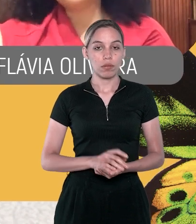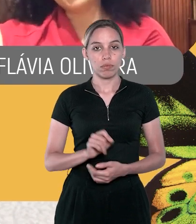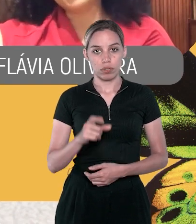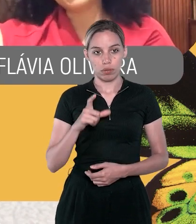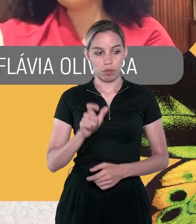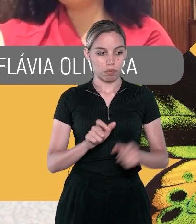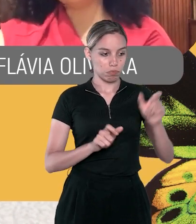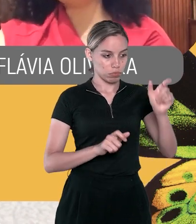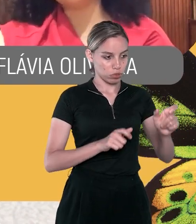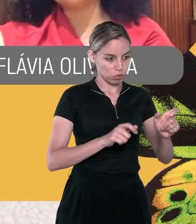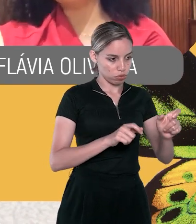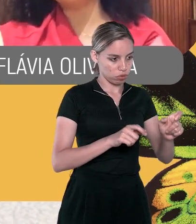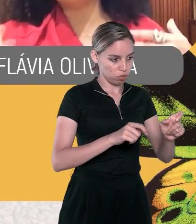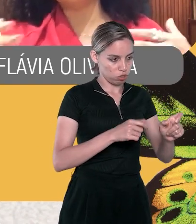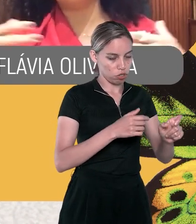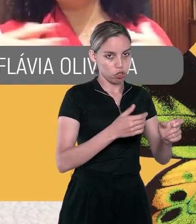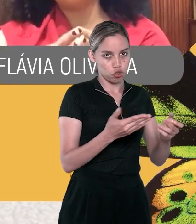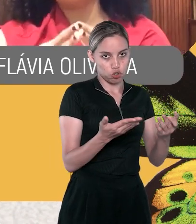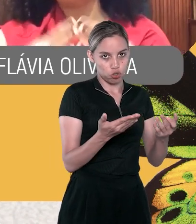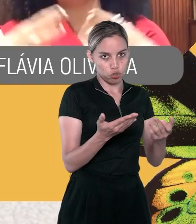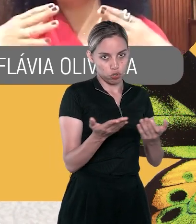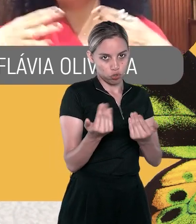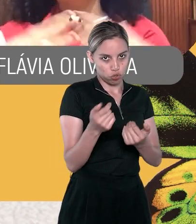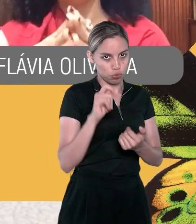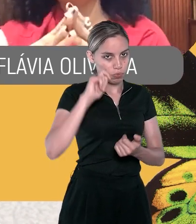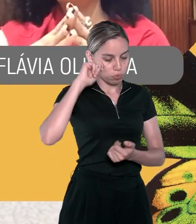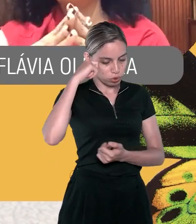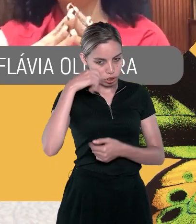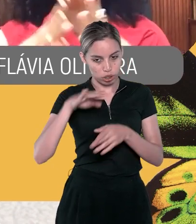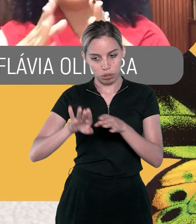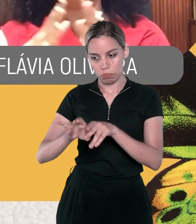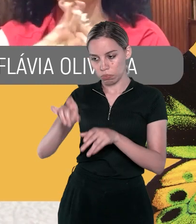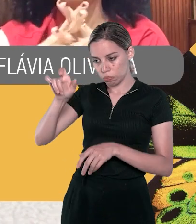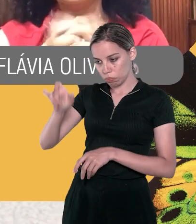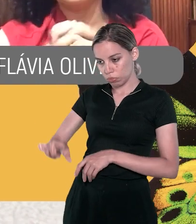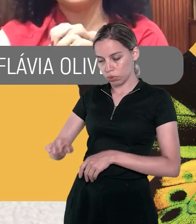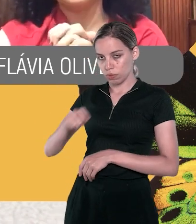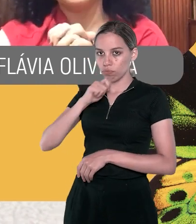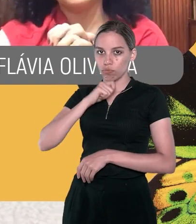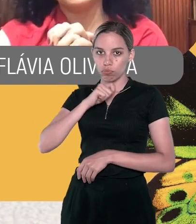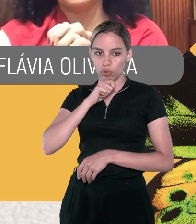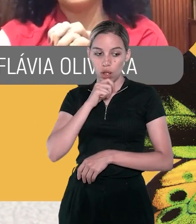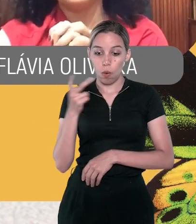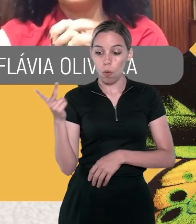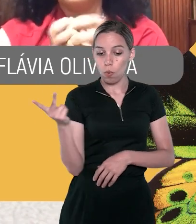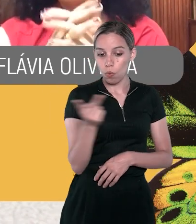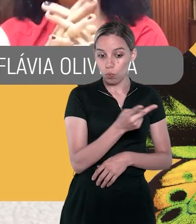e é curioso porque os 2 têm em comum uma invisibilidade